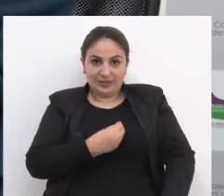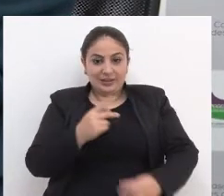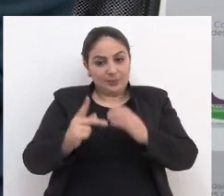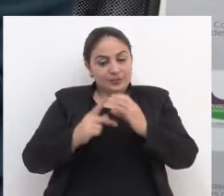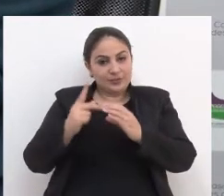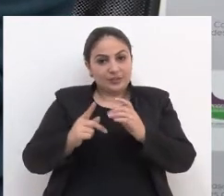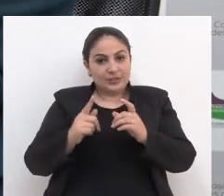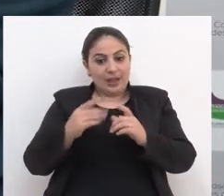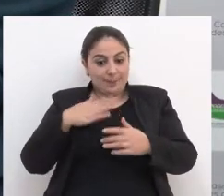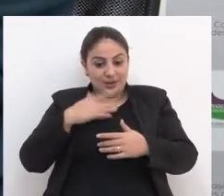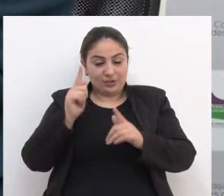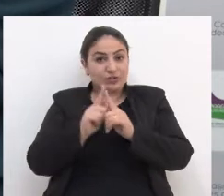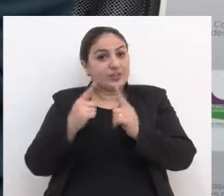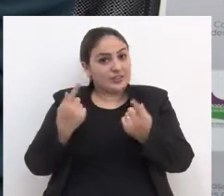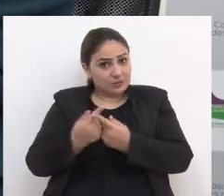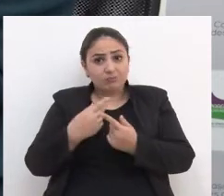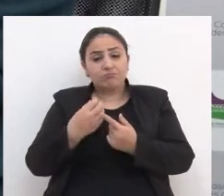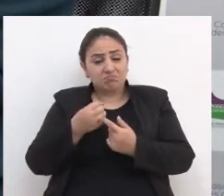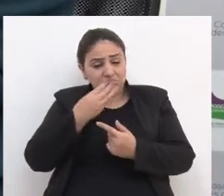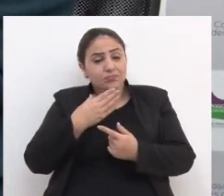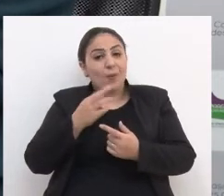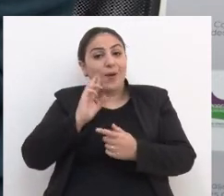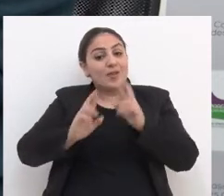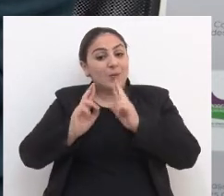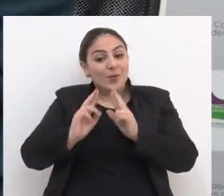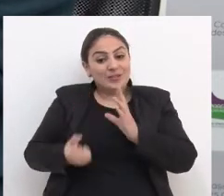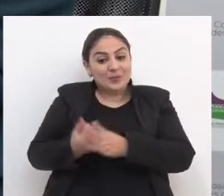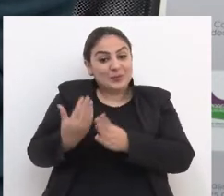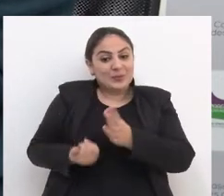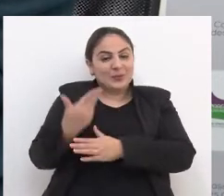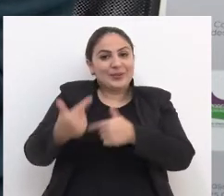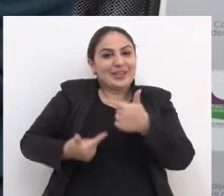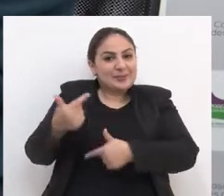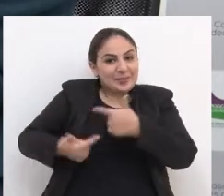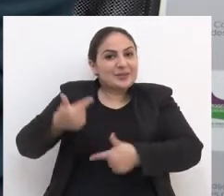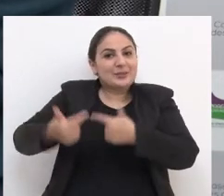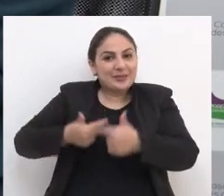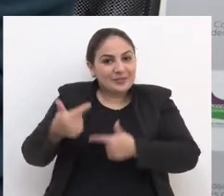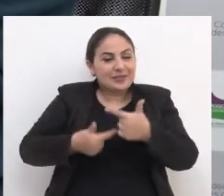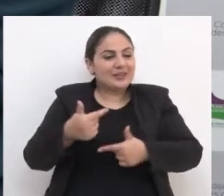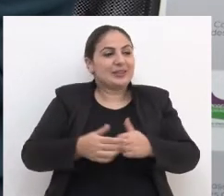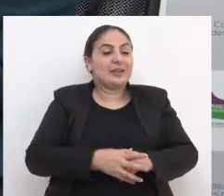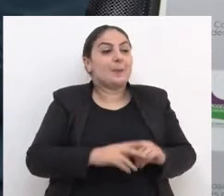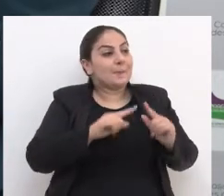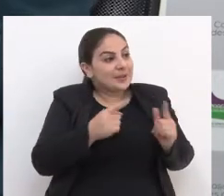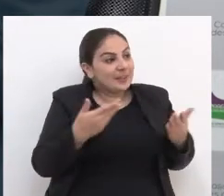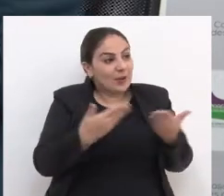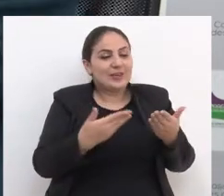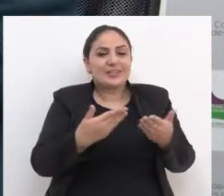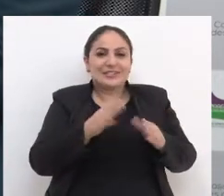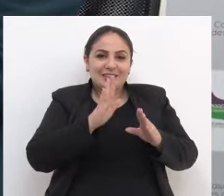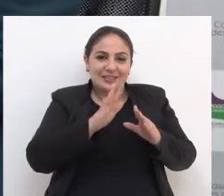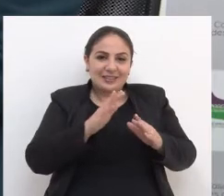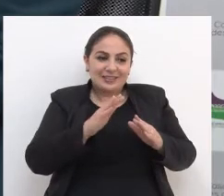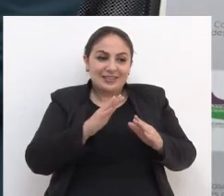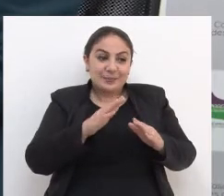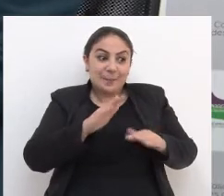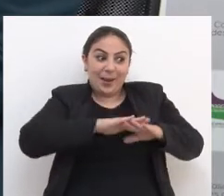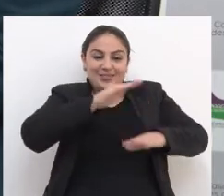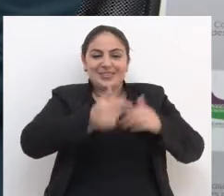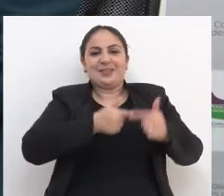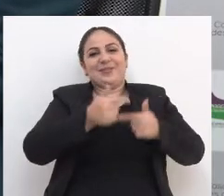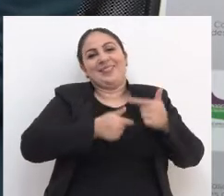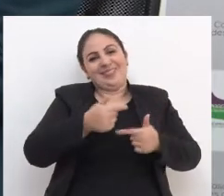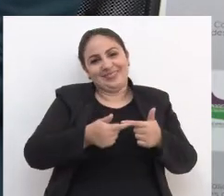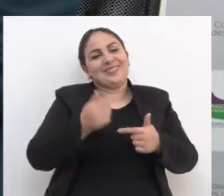mandato, meu mandato de vereador está sendo um mandato muito produtivo, de muito trabalho, bastante trabalho mesmo, e agora mais essa atribuição. Então, quer dizer, mais trabalho ainda,